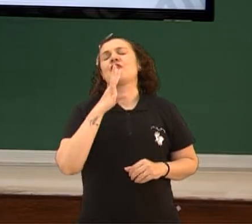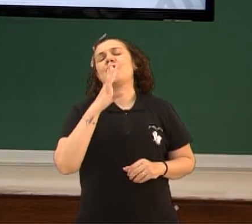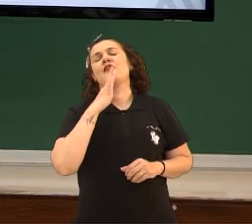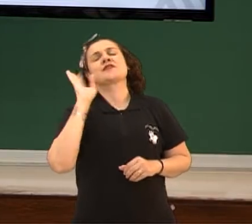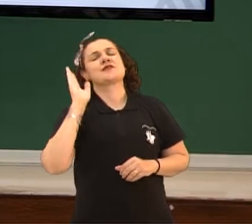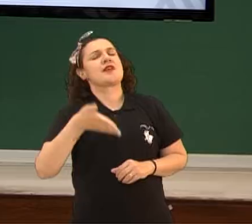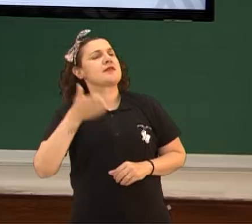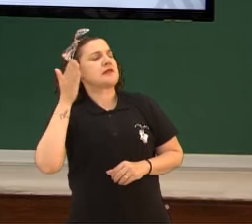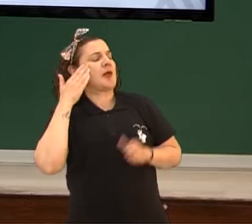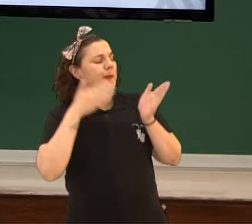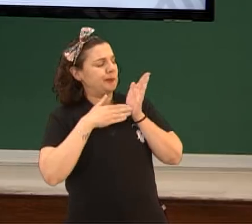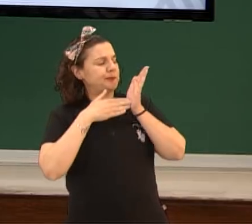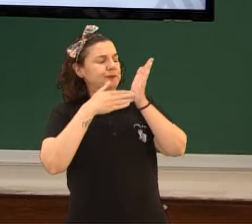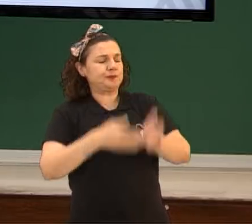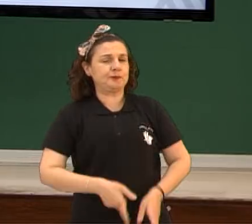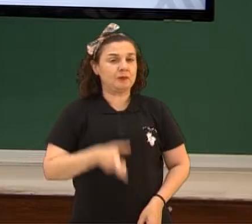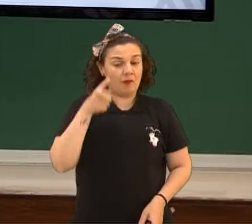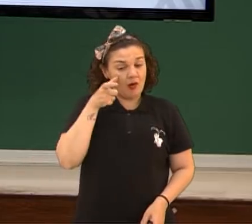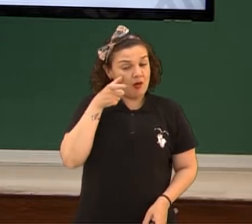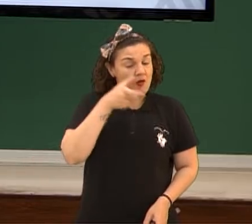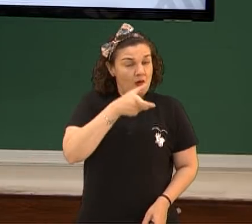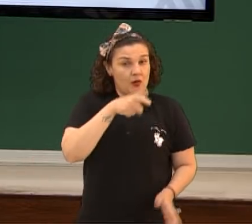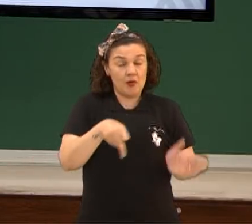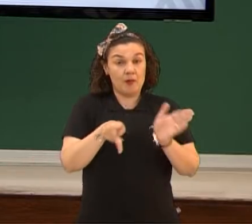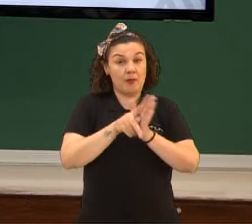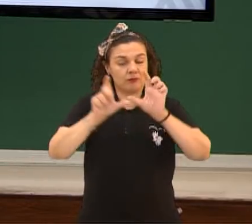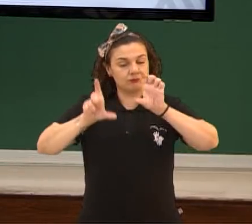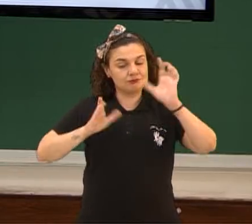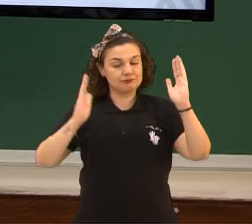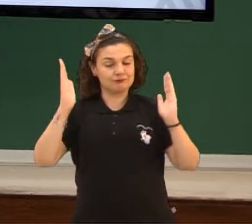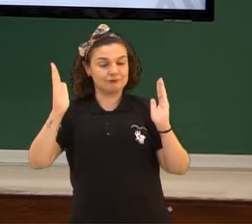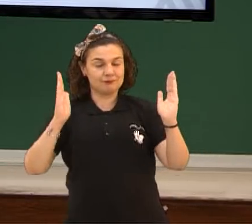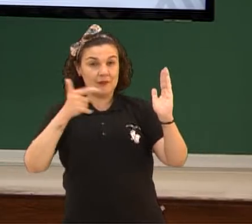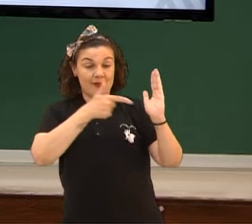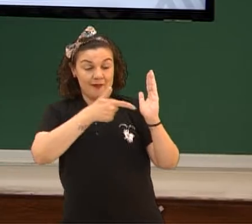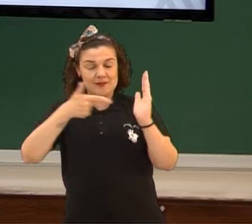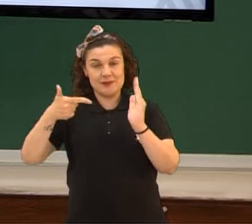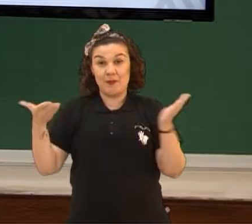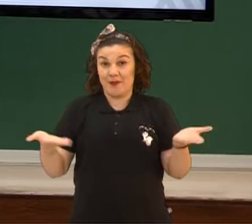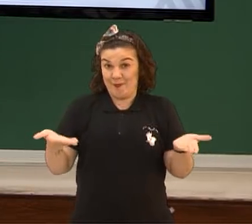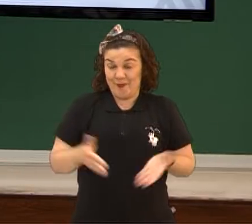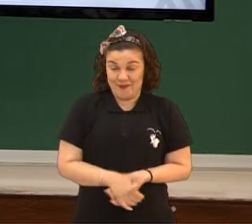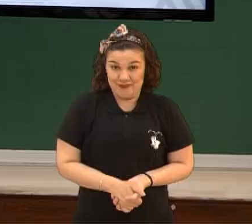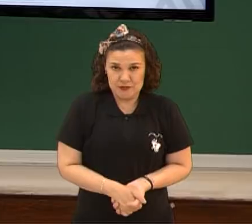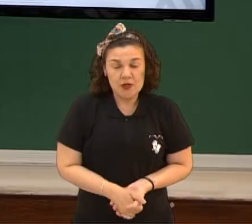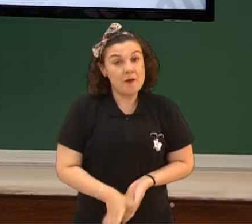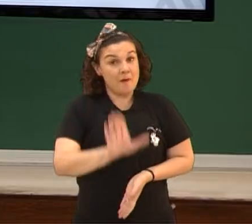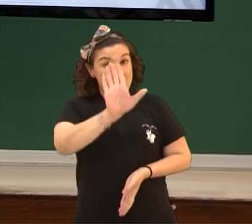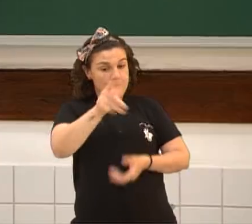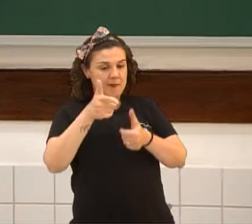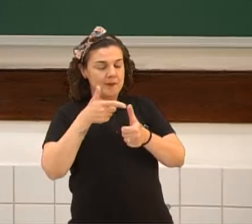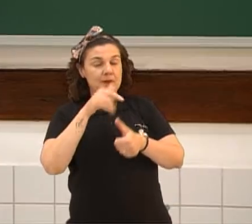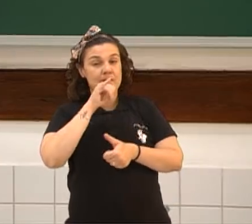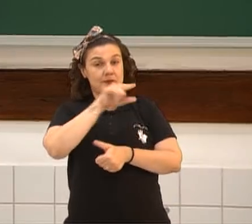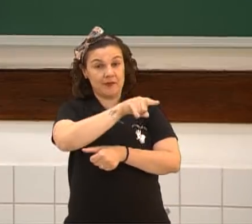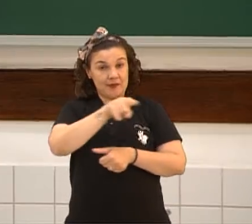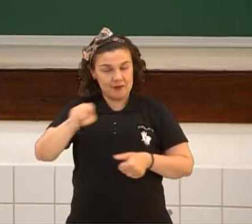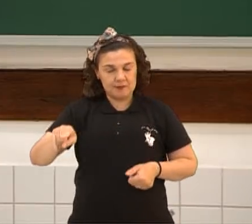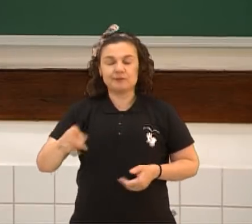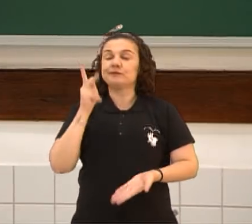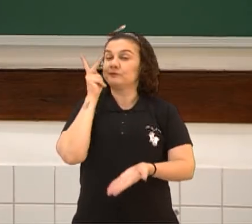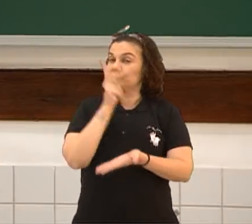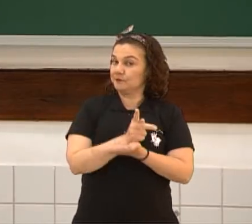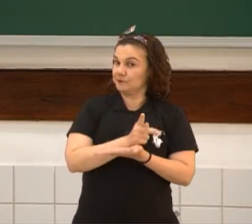gente acompanha bastante os assuntos pertinentes à nossa aula de hoje. Mas antes de começarmos a nossa aula, fica aquele